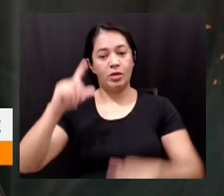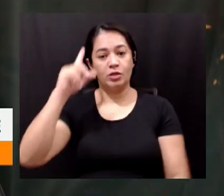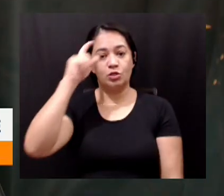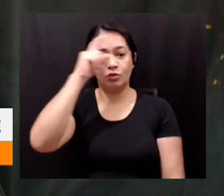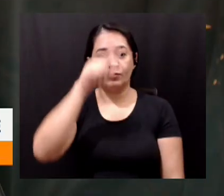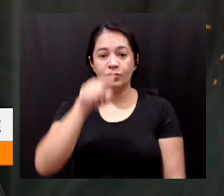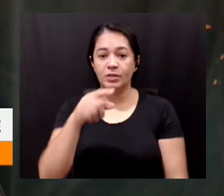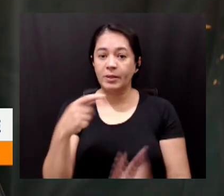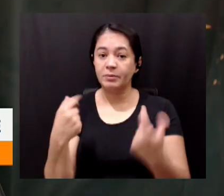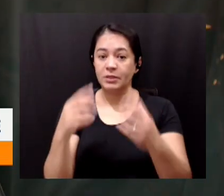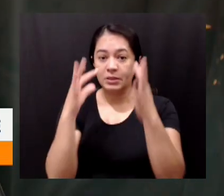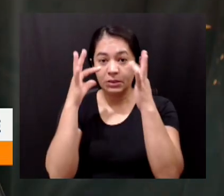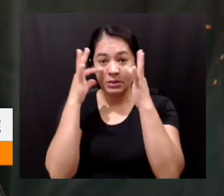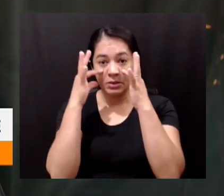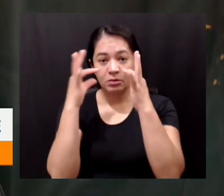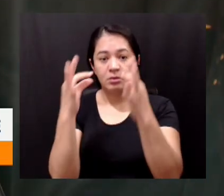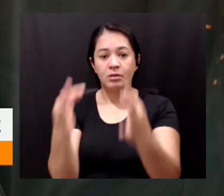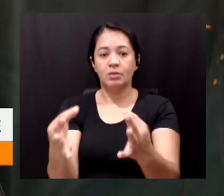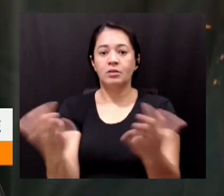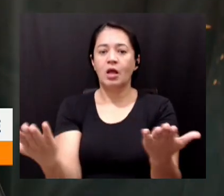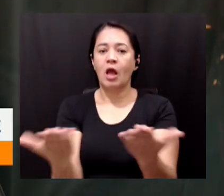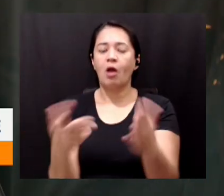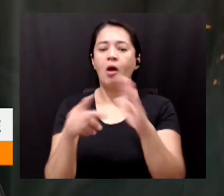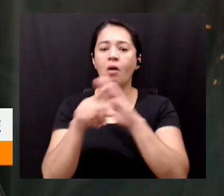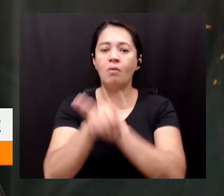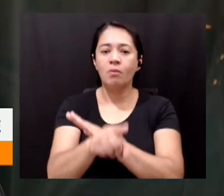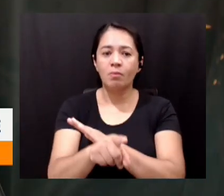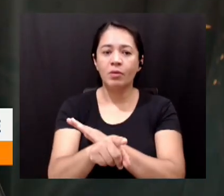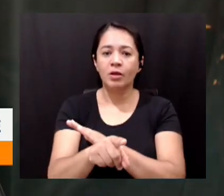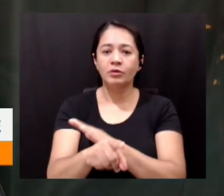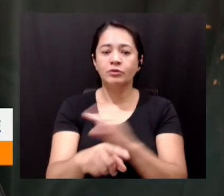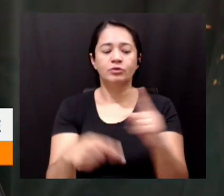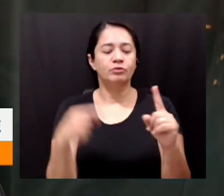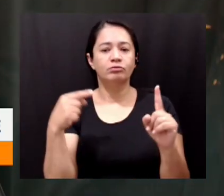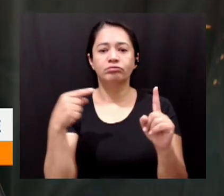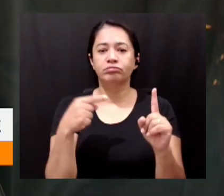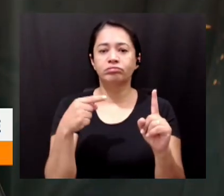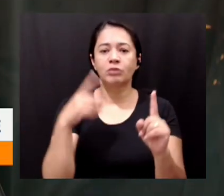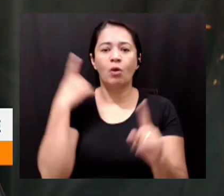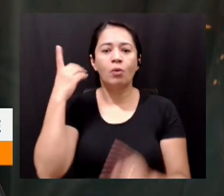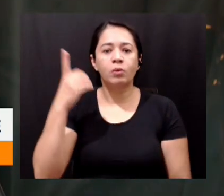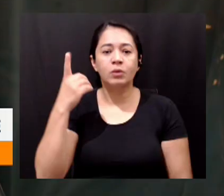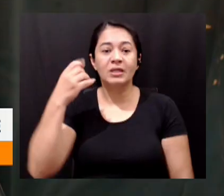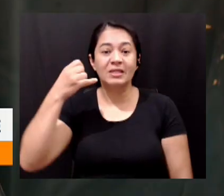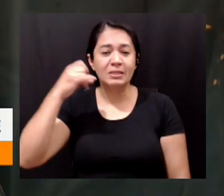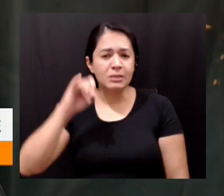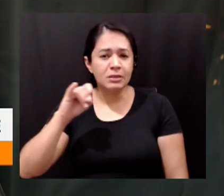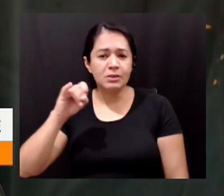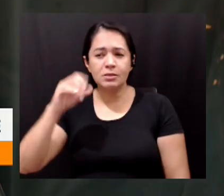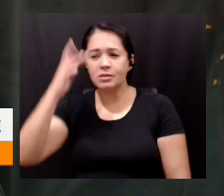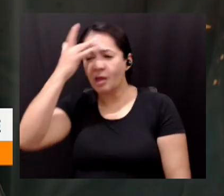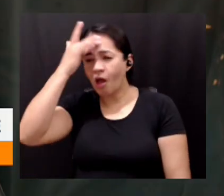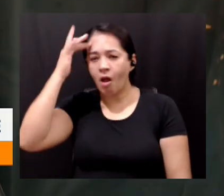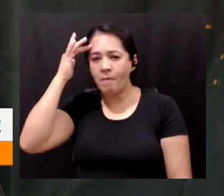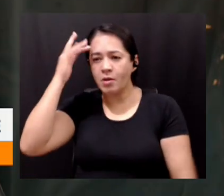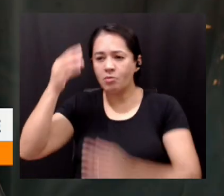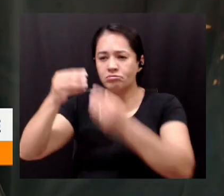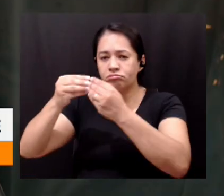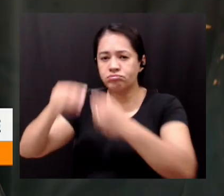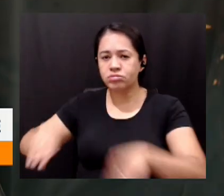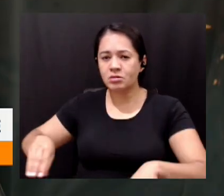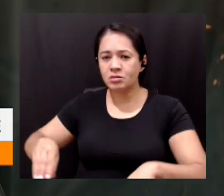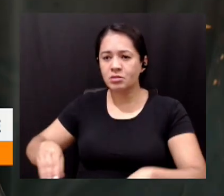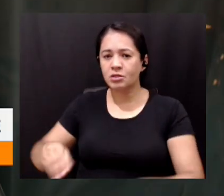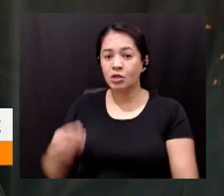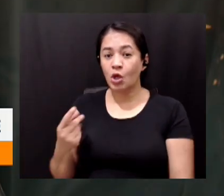atento, e agora eu quero perguntar para o Dr. Carlos, se a pessoa que teve um prejuízo alto